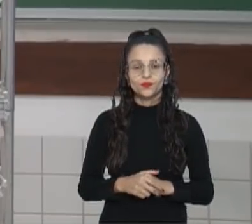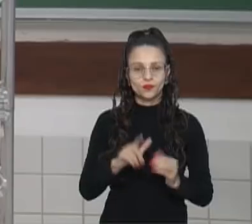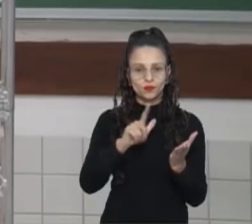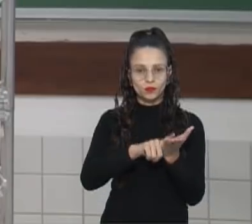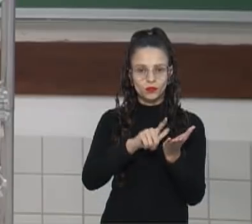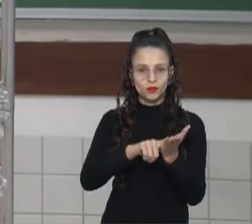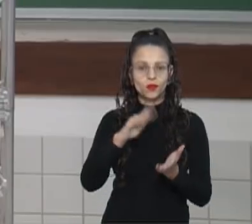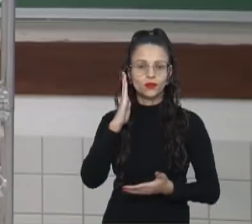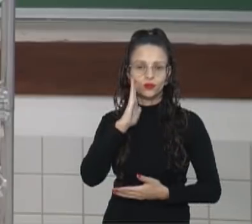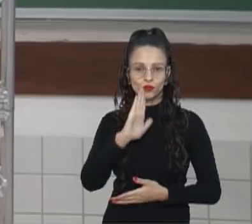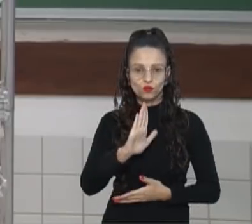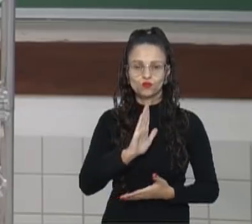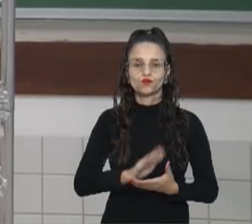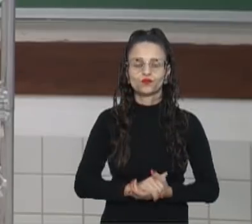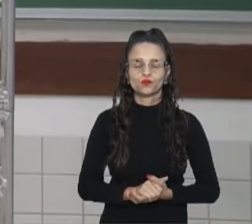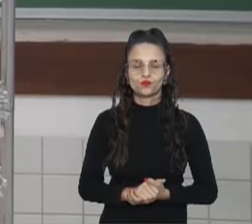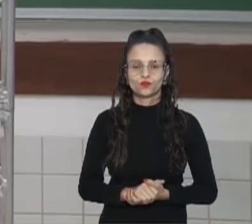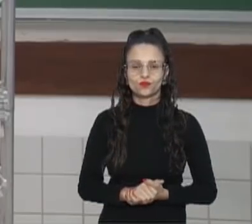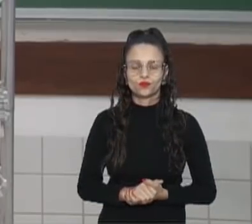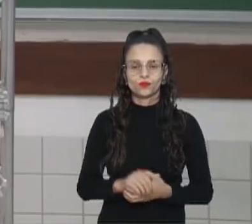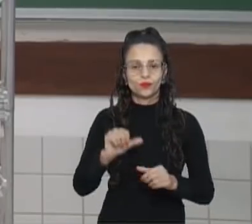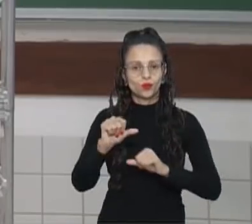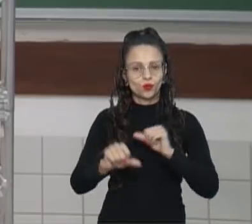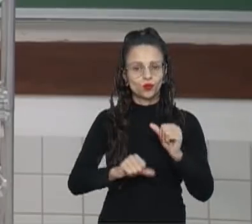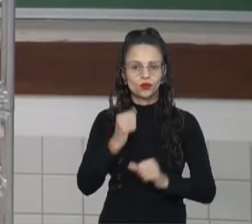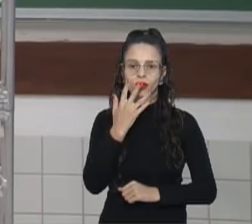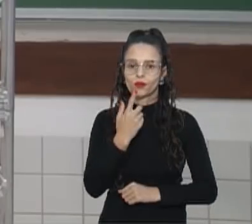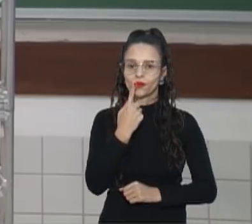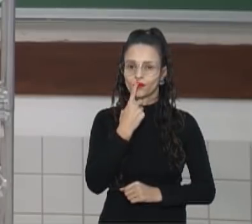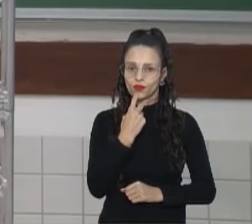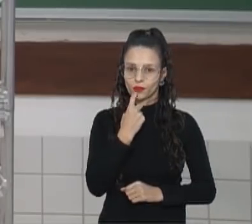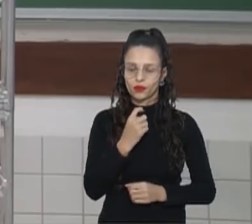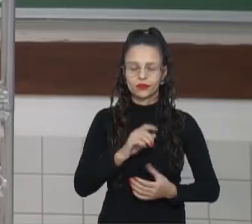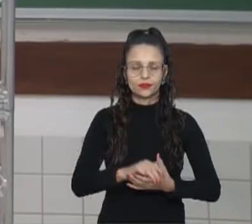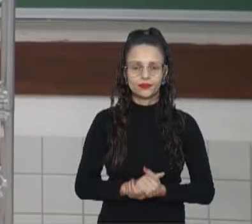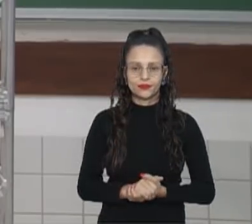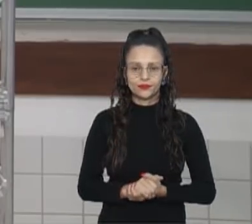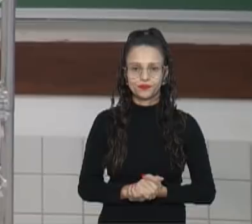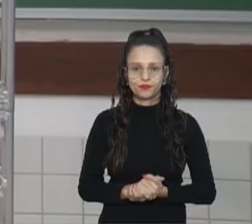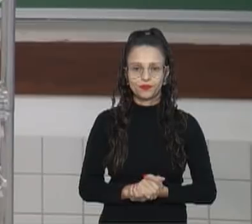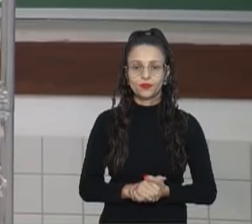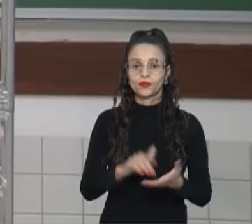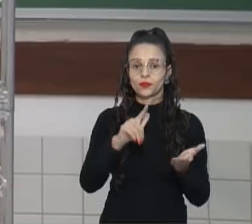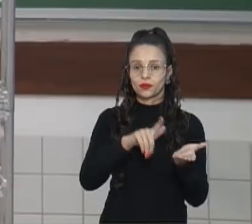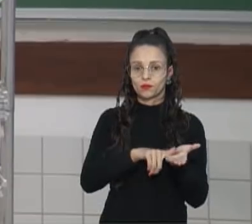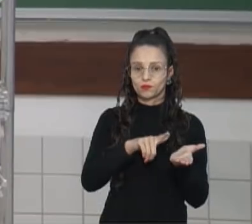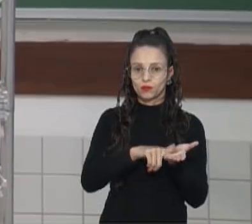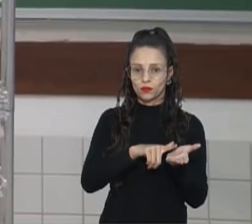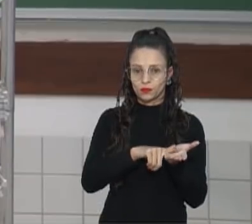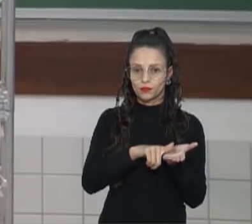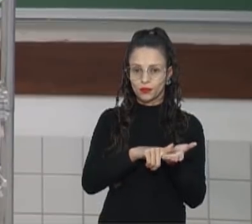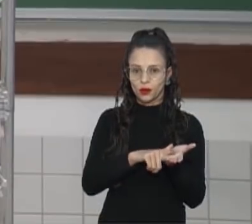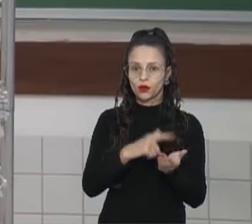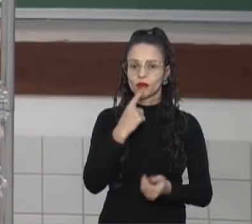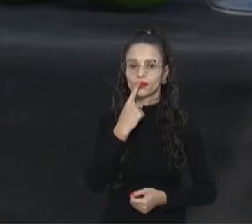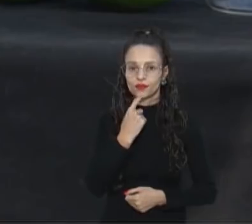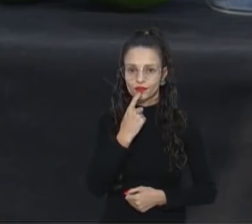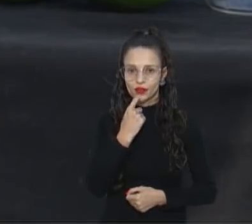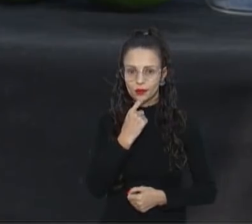tornassol azul, ficando vermelho. papel de tornassol